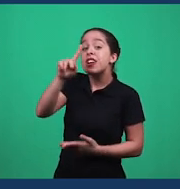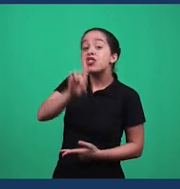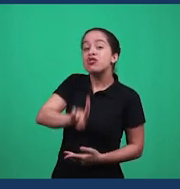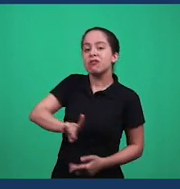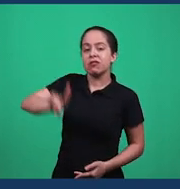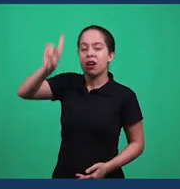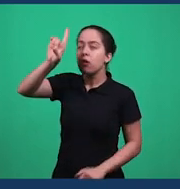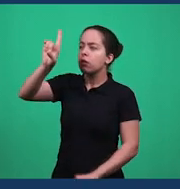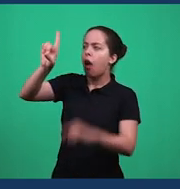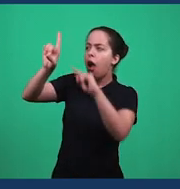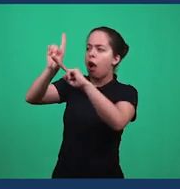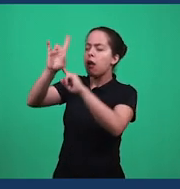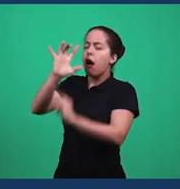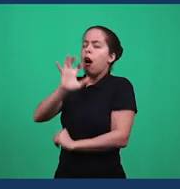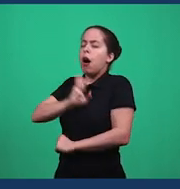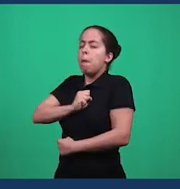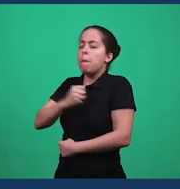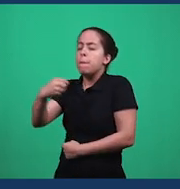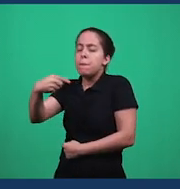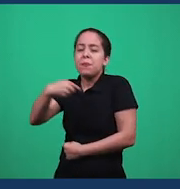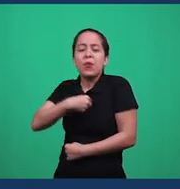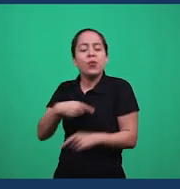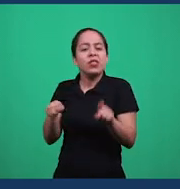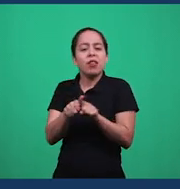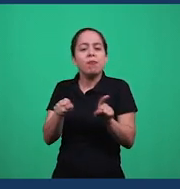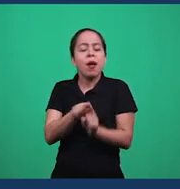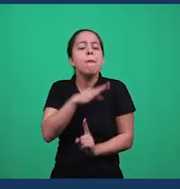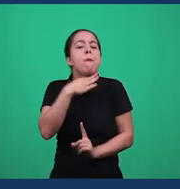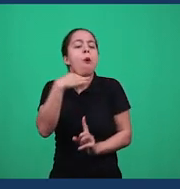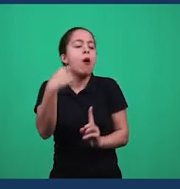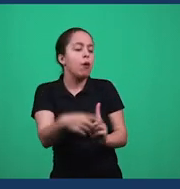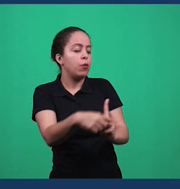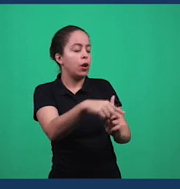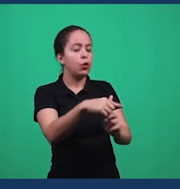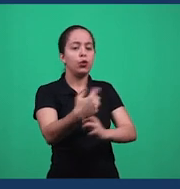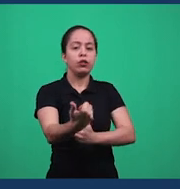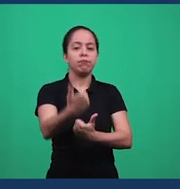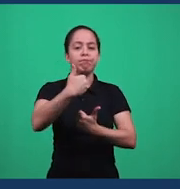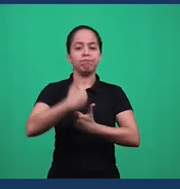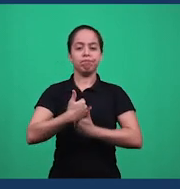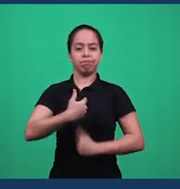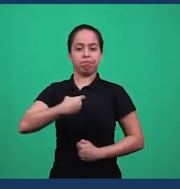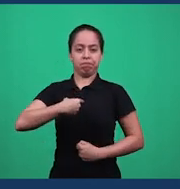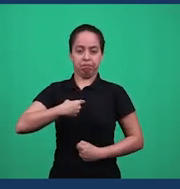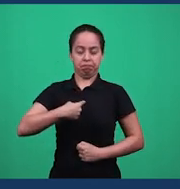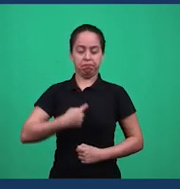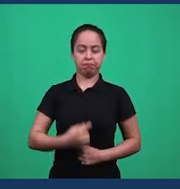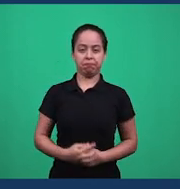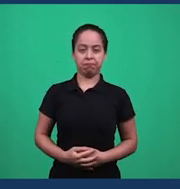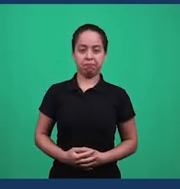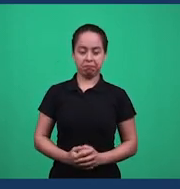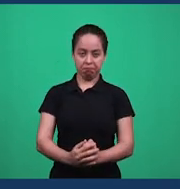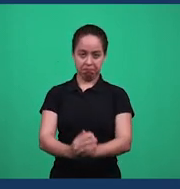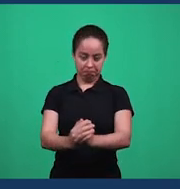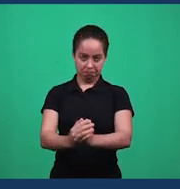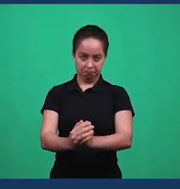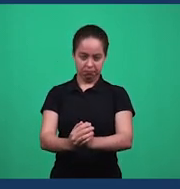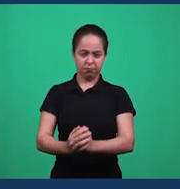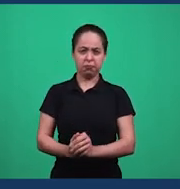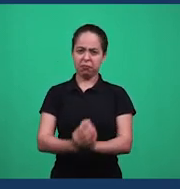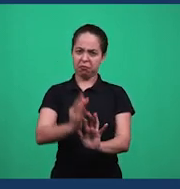amou e se entregou a si mesmo por mim. Amém. Glória a Deus. Que